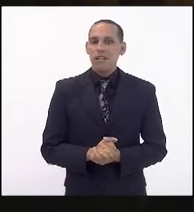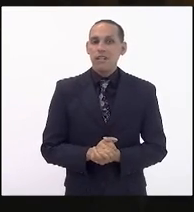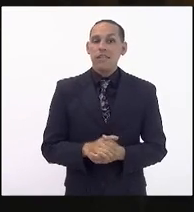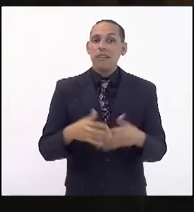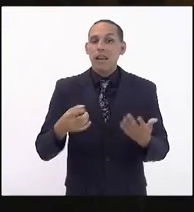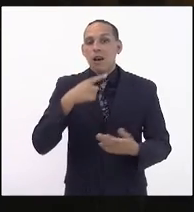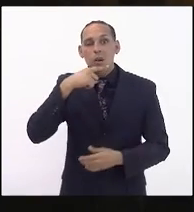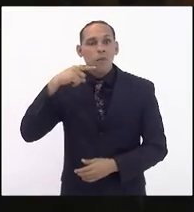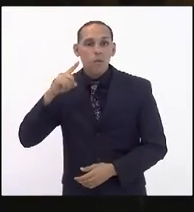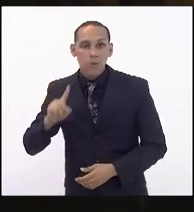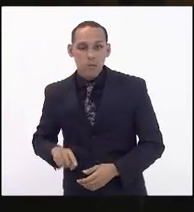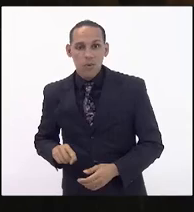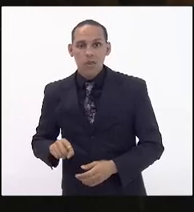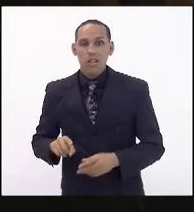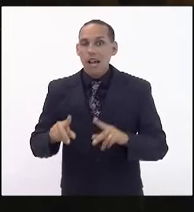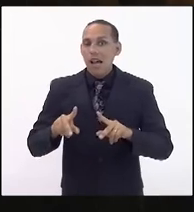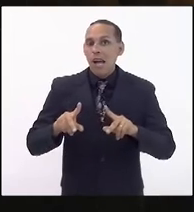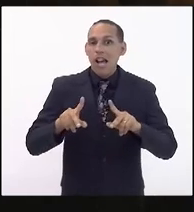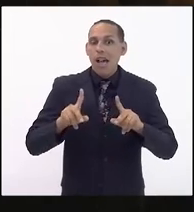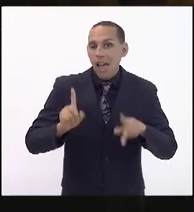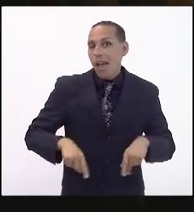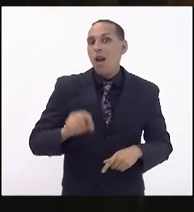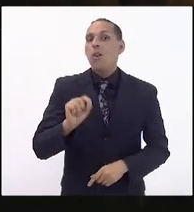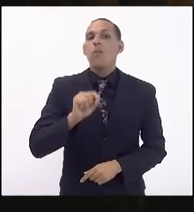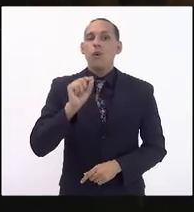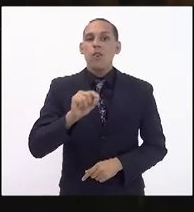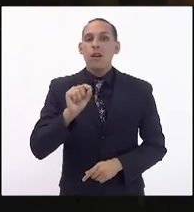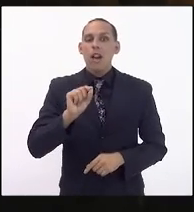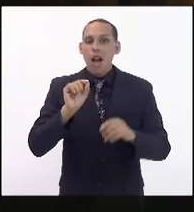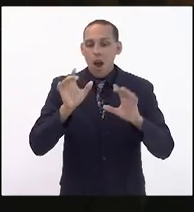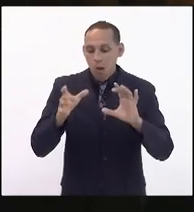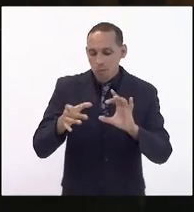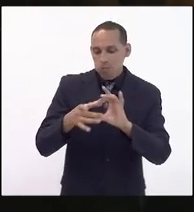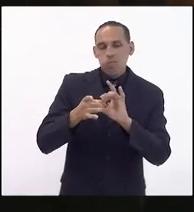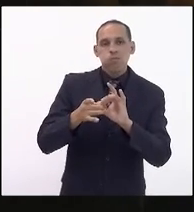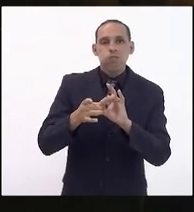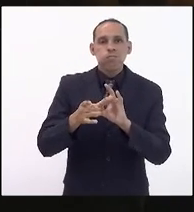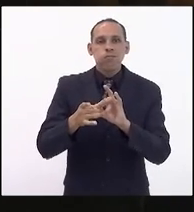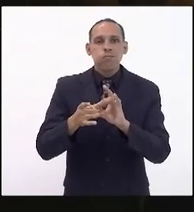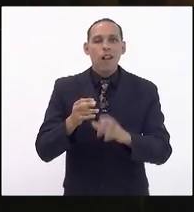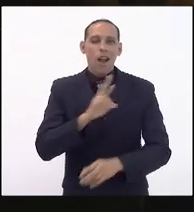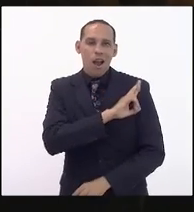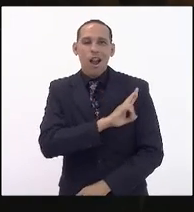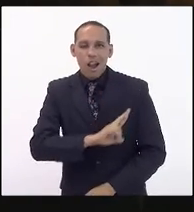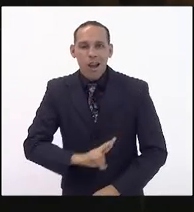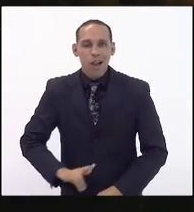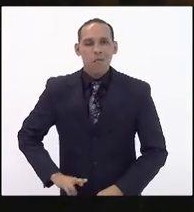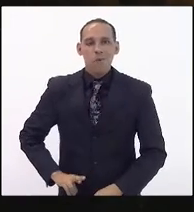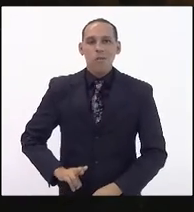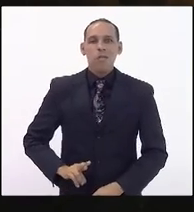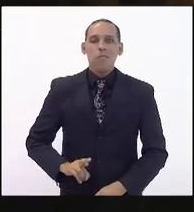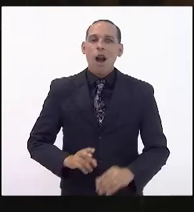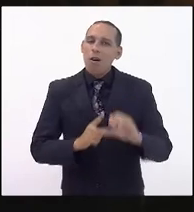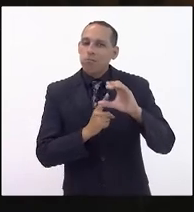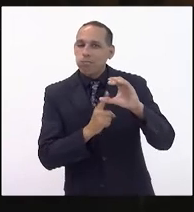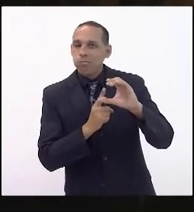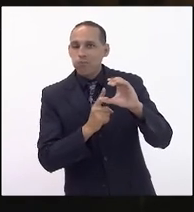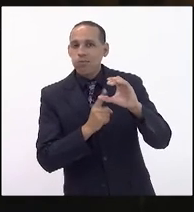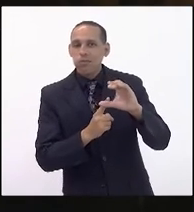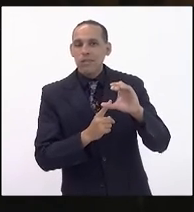a união das repúblicas socialistas soviéticas que também deixou de selo algumas décadas